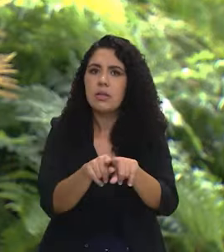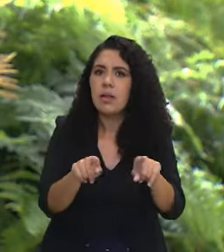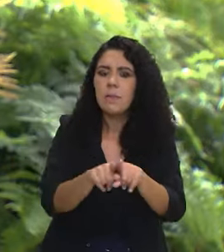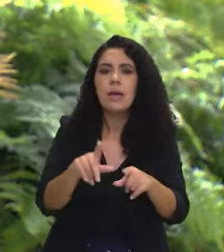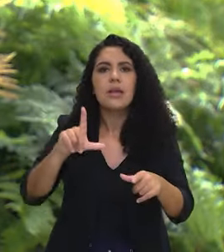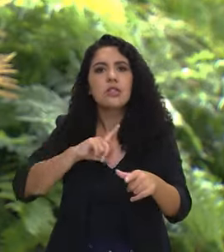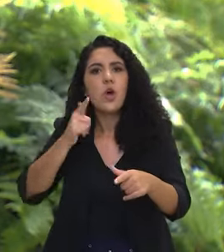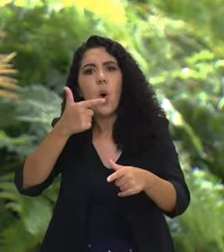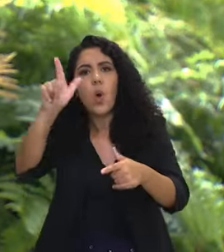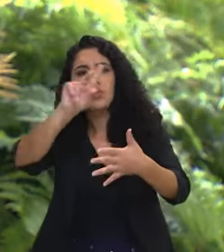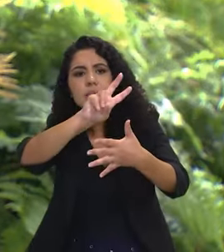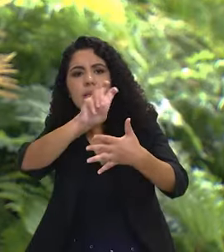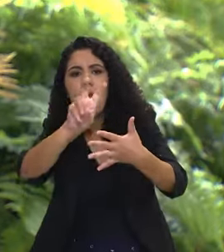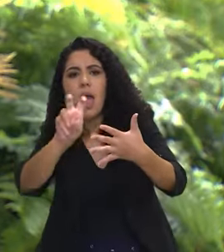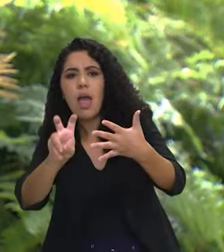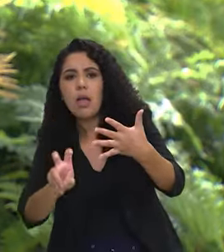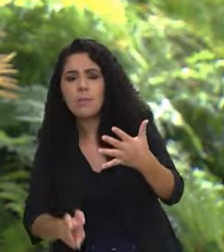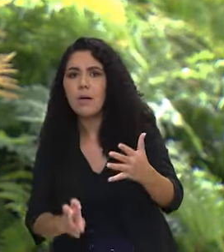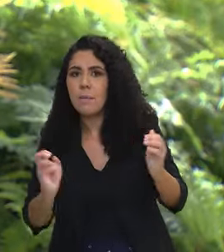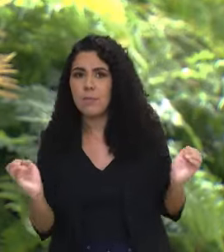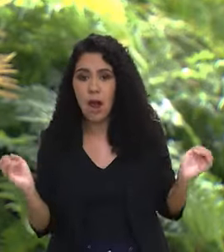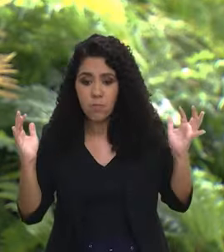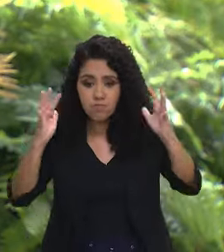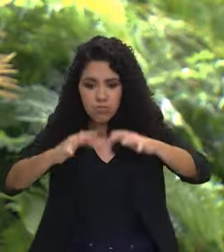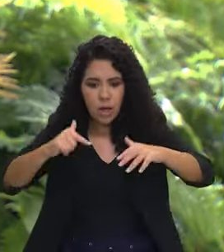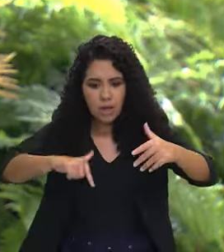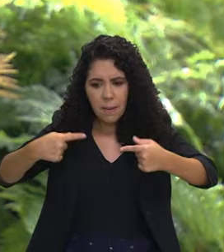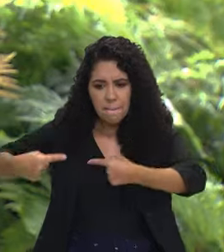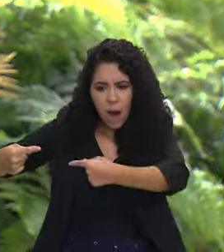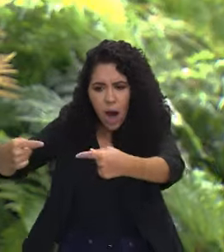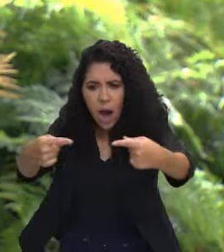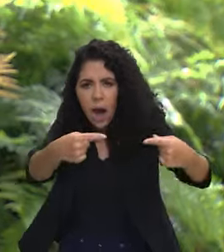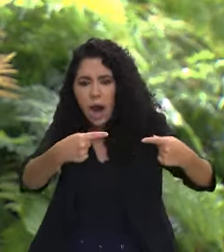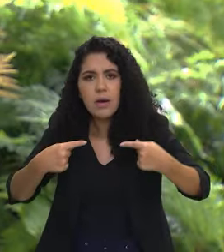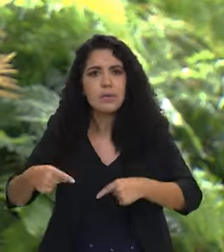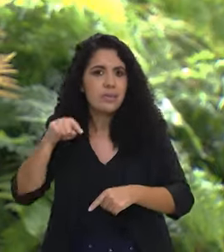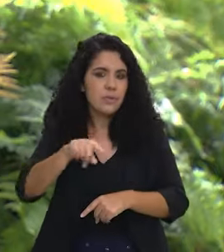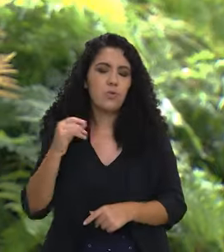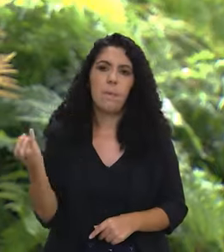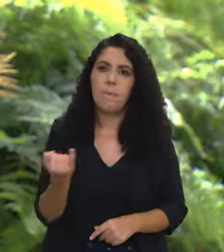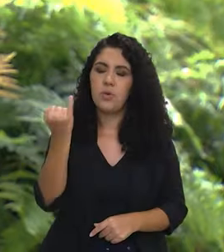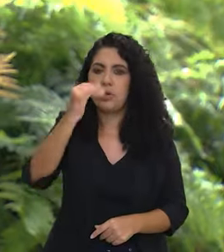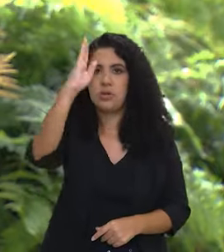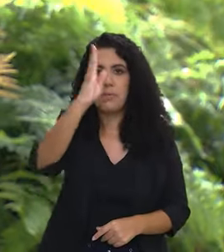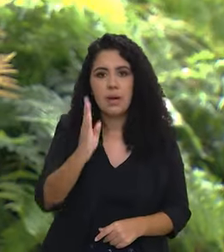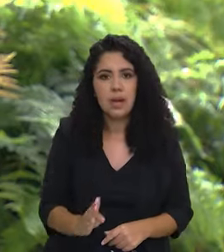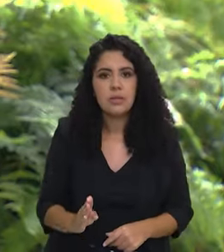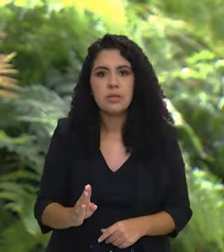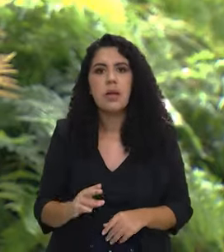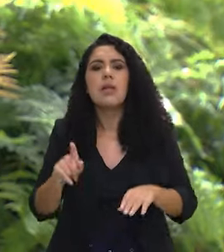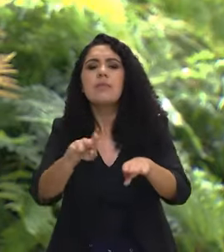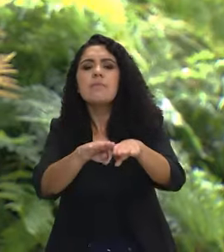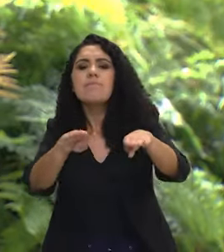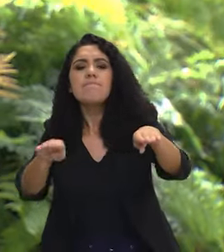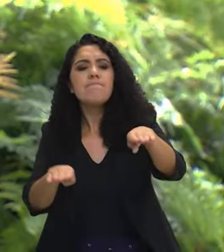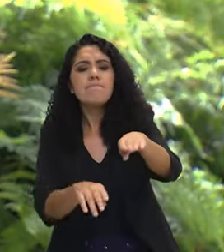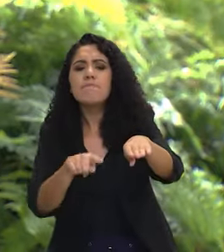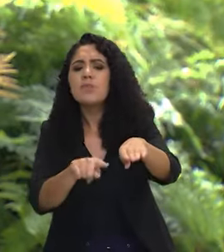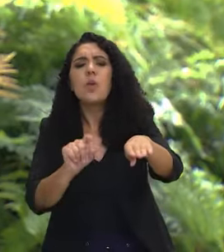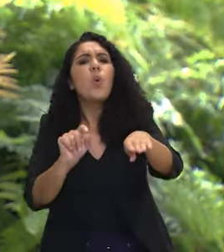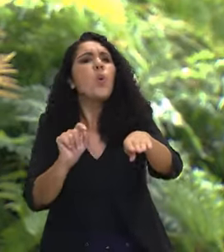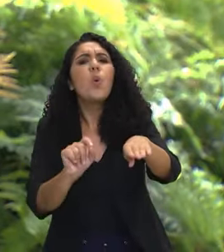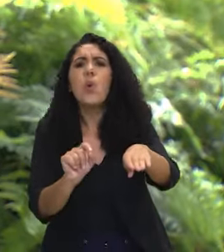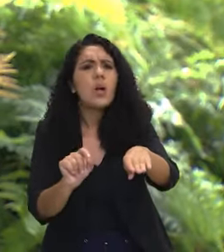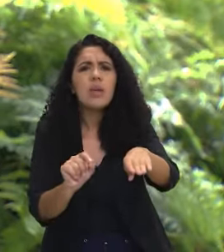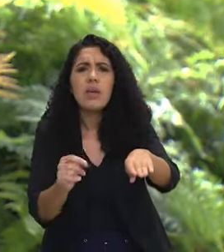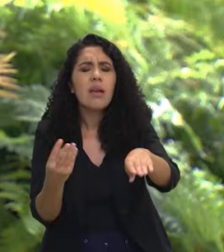outras interseccionalidades para o centro desse debate, né? Isso é muito importante para o Brasil, focar sempre em que desigualdade a gente